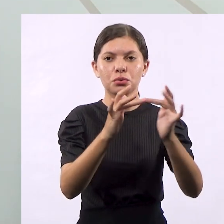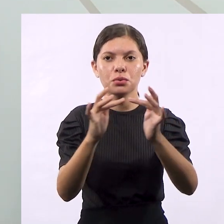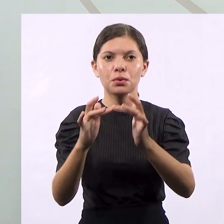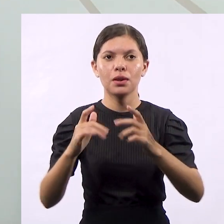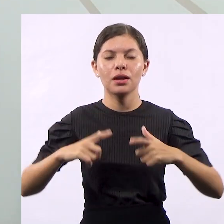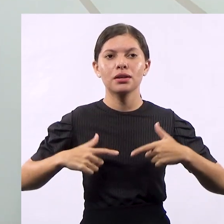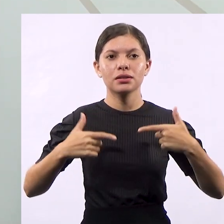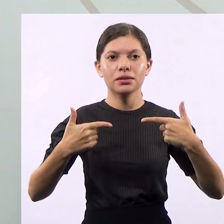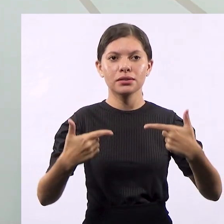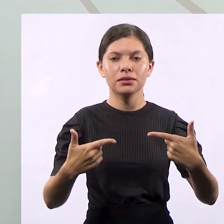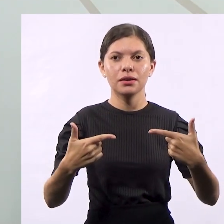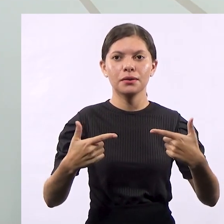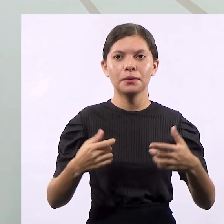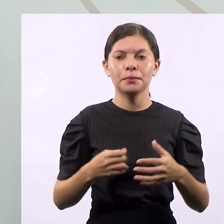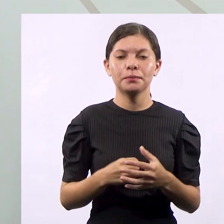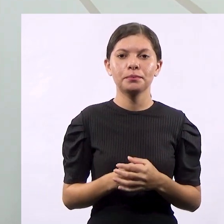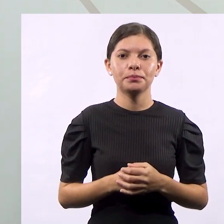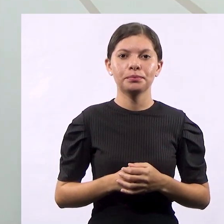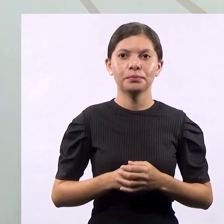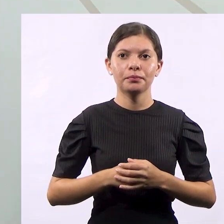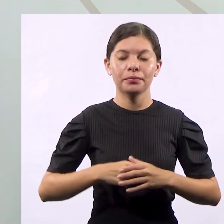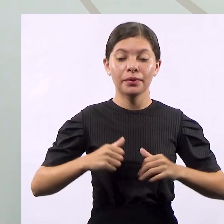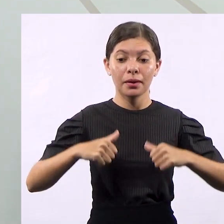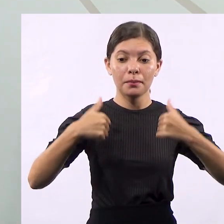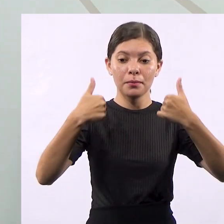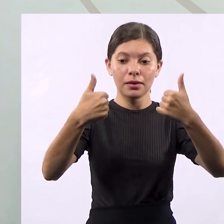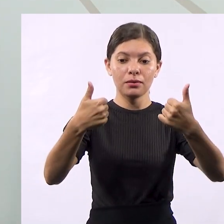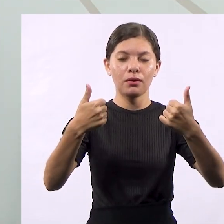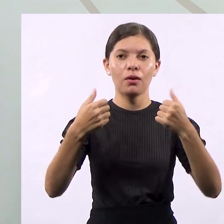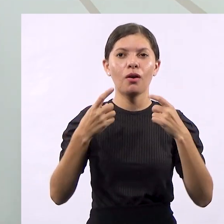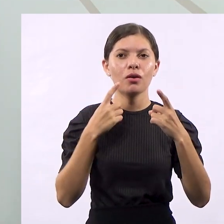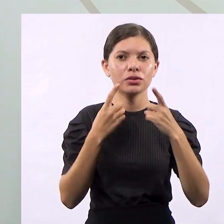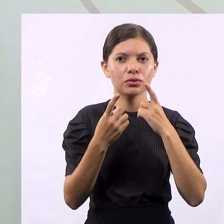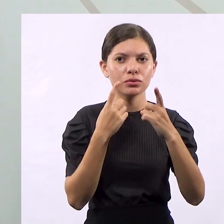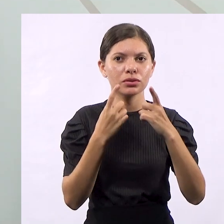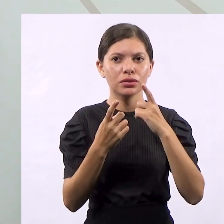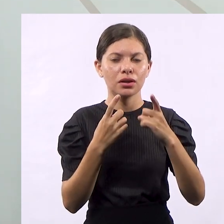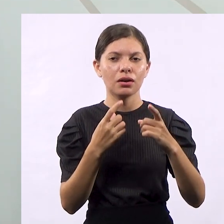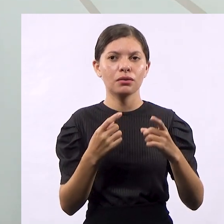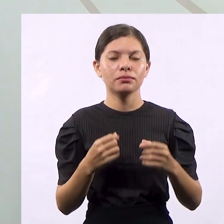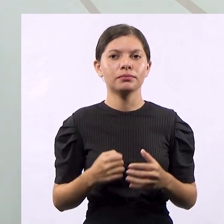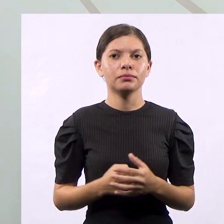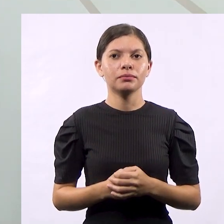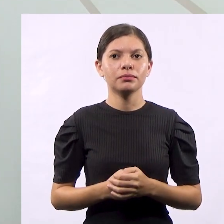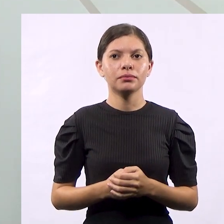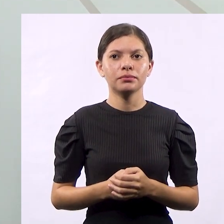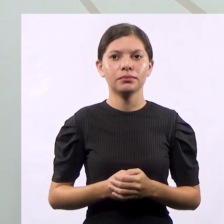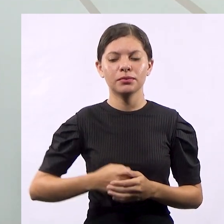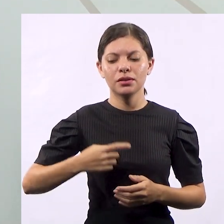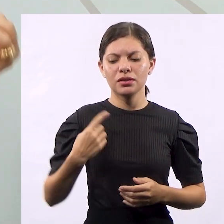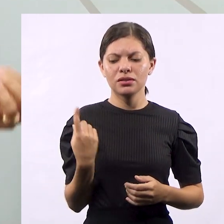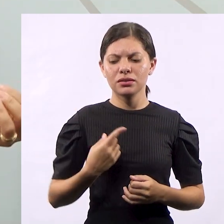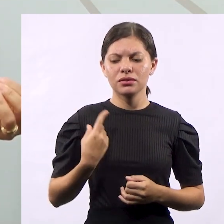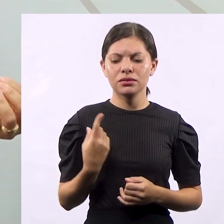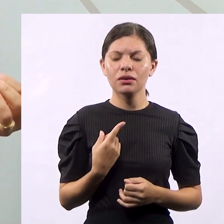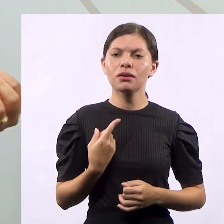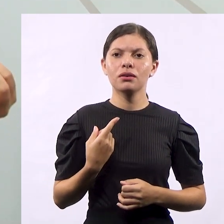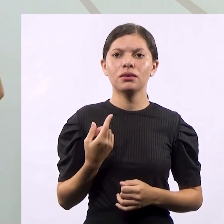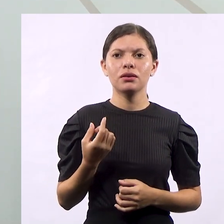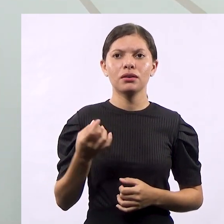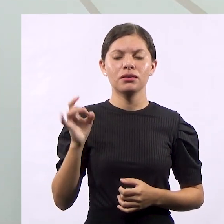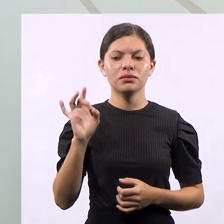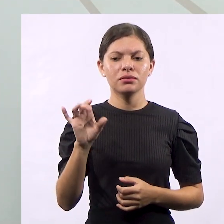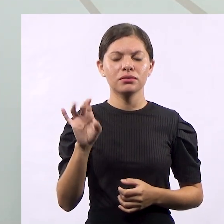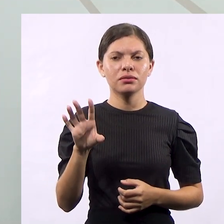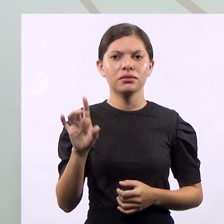que ganhem cada vez mais forma essas discussões e essa aplicação. Mas muitas vezes não tem que ser um fato isolado,